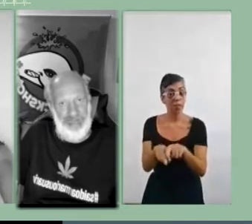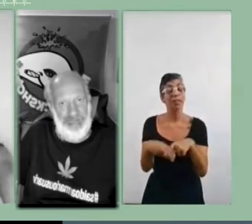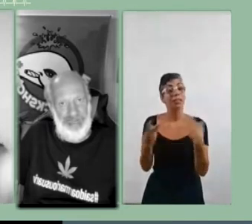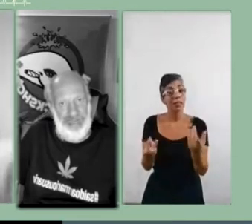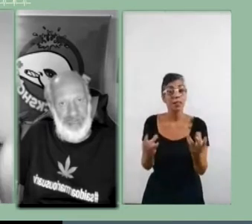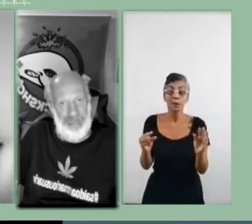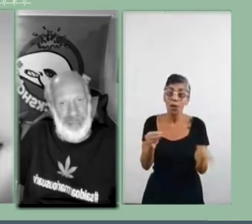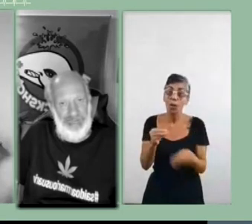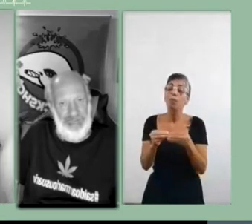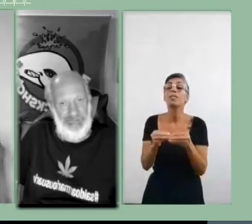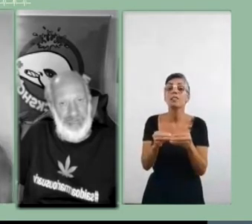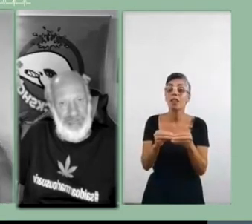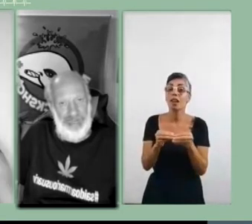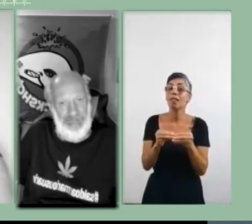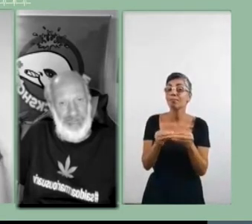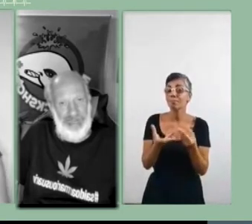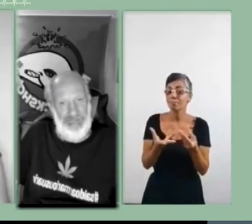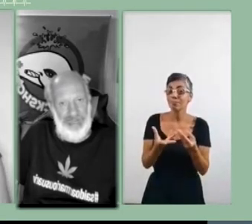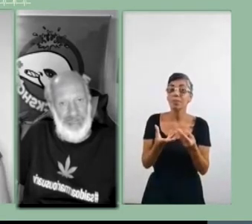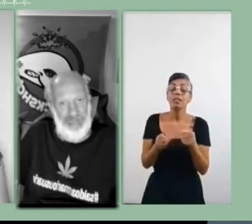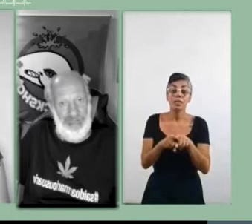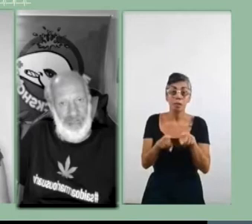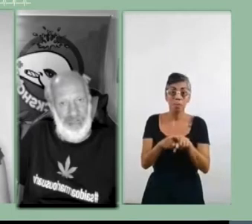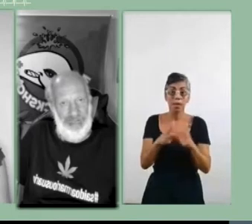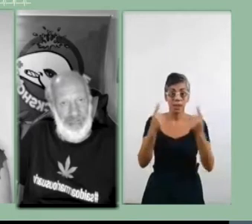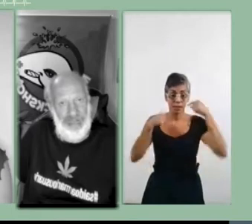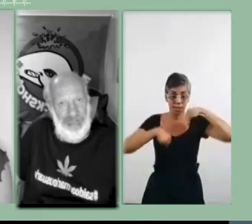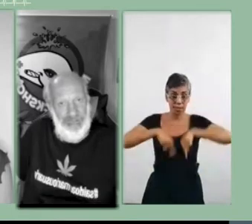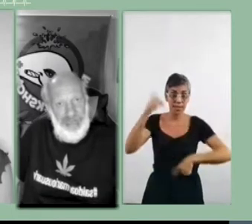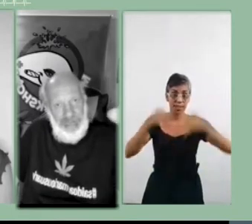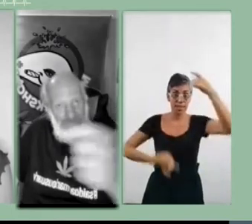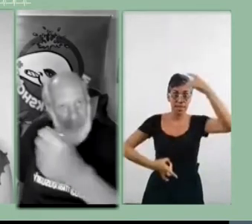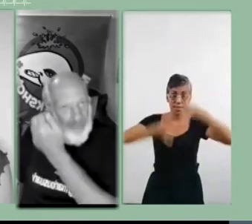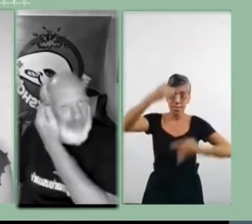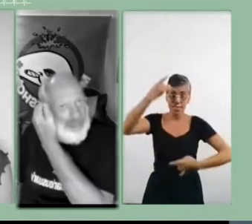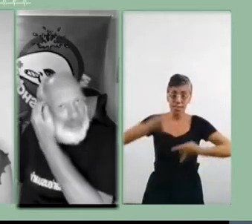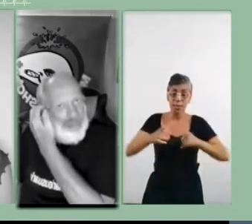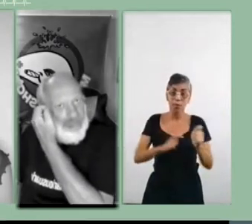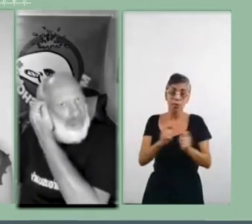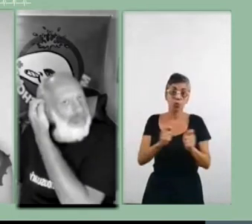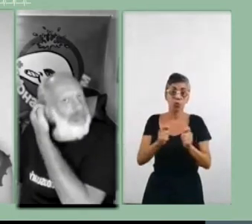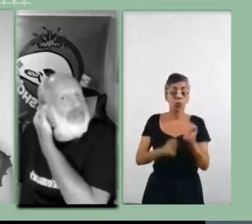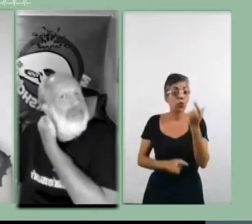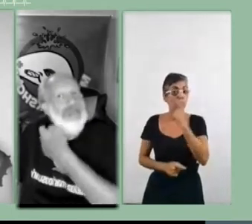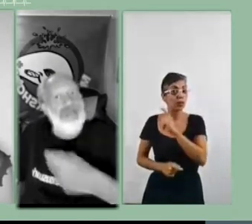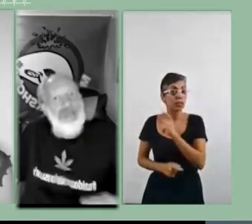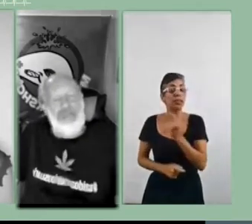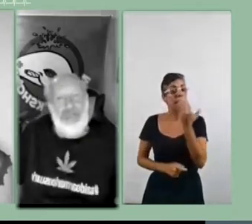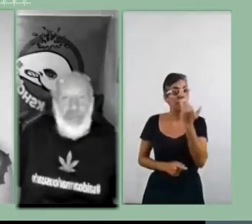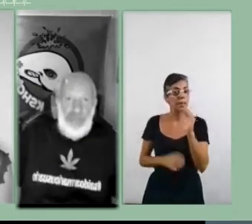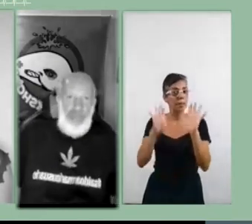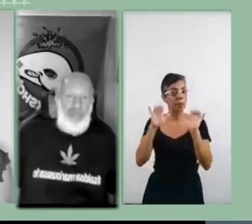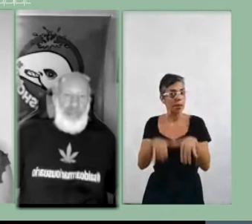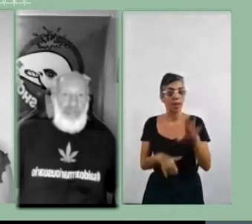para regular o nosso sistema endocannabinoide, fazer a complementação com os canabinoides. Seja na forma